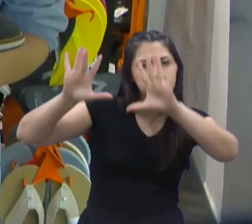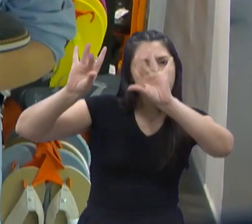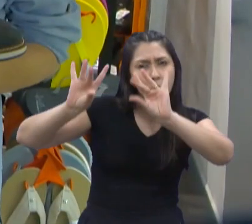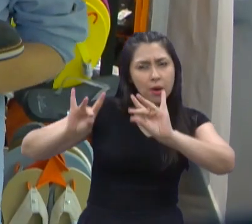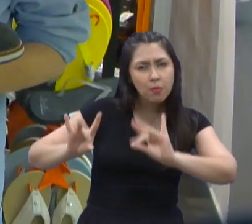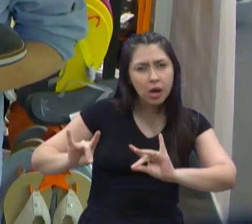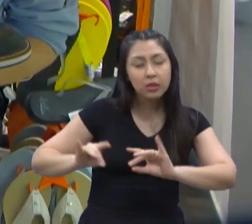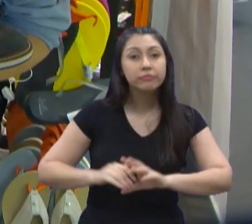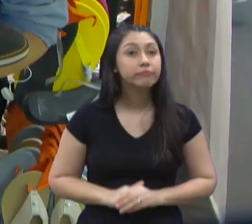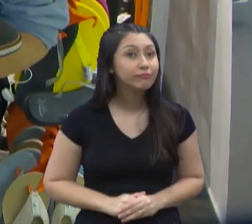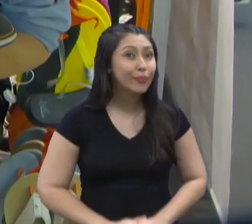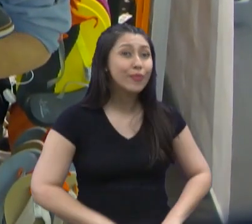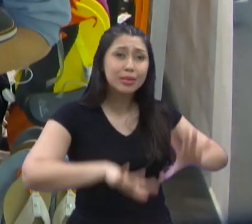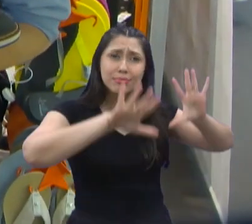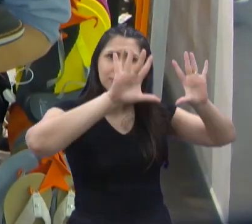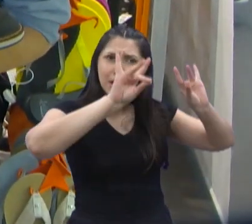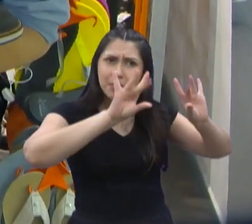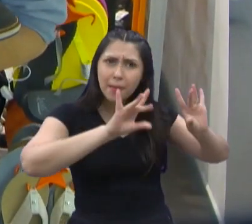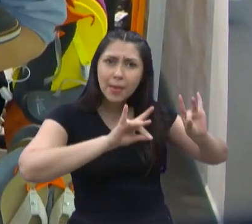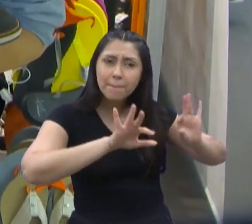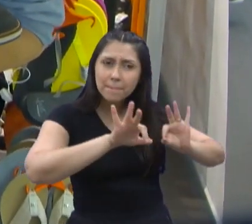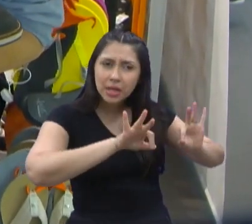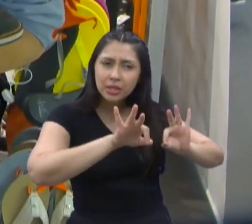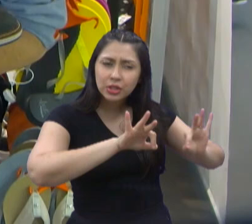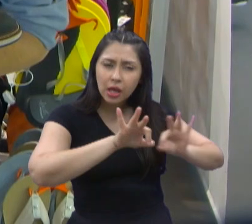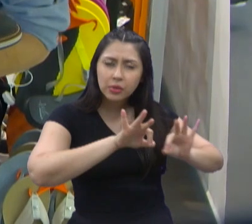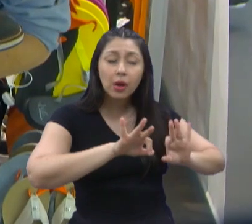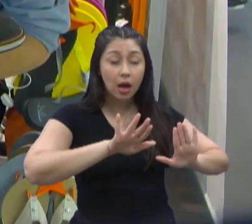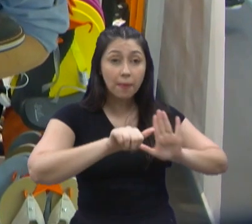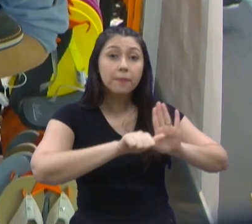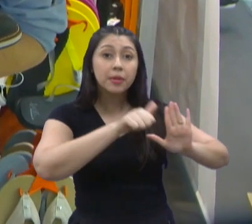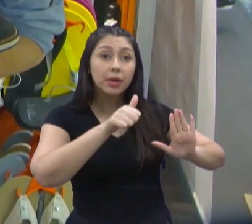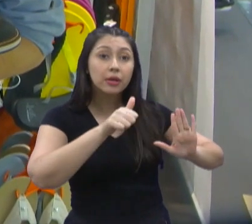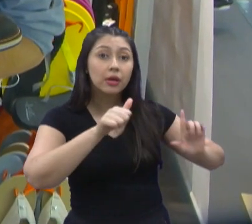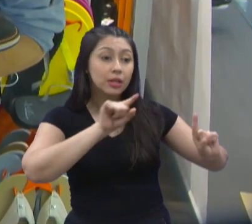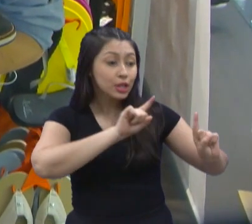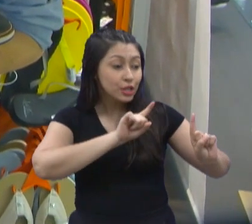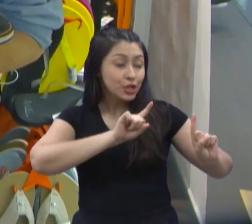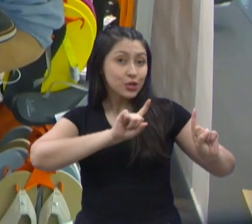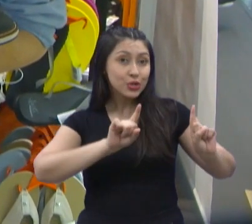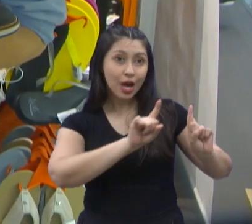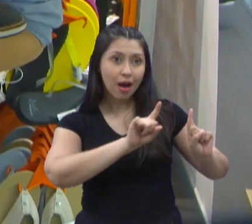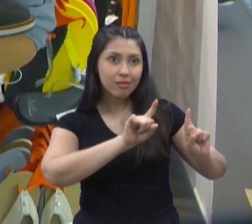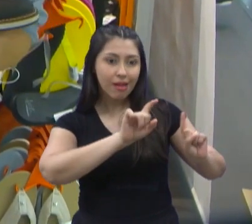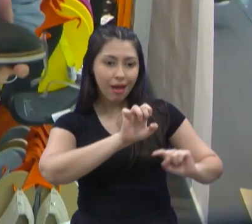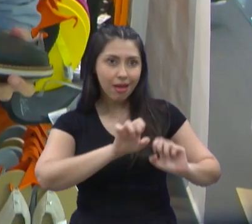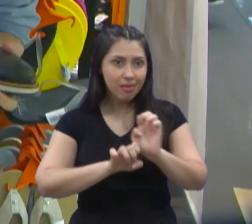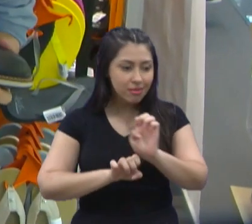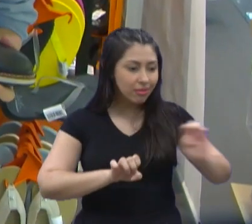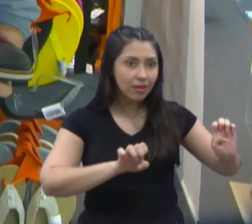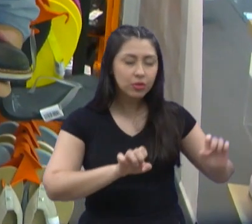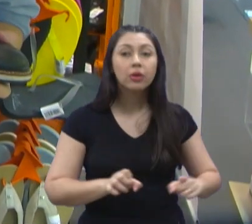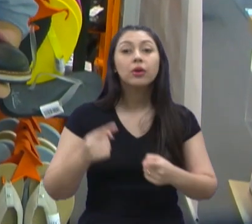Tudo foi minimamente planejado. Isso. Primeiramente, ele chegou pelo meu lado esquerdo. Por quê? Porque assim, a